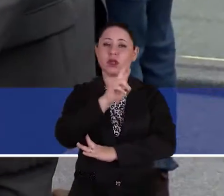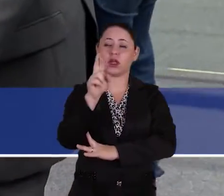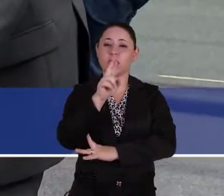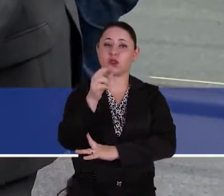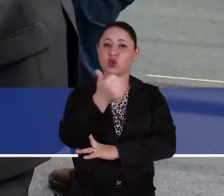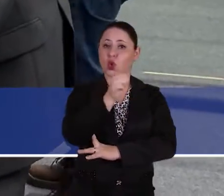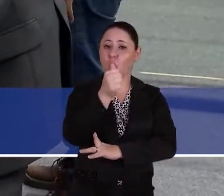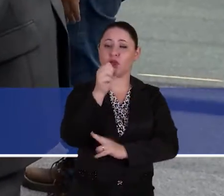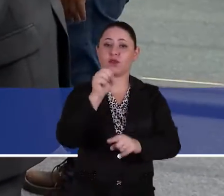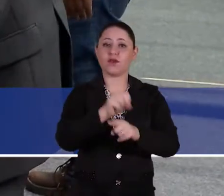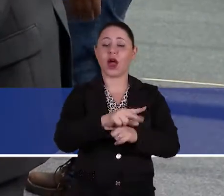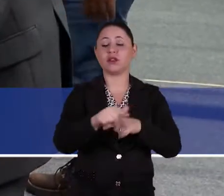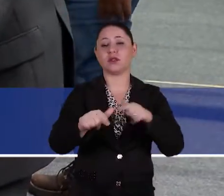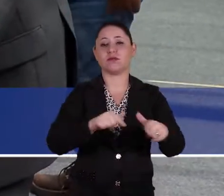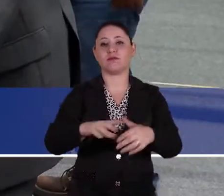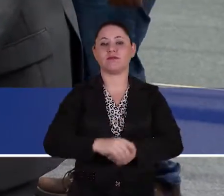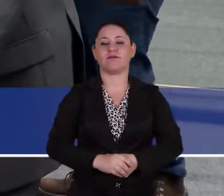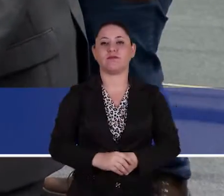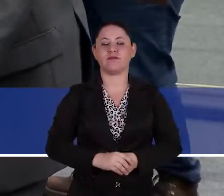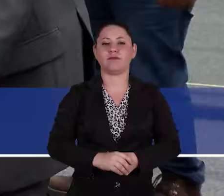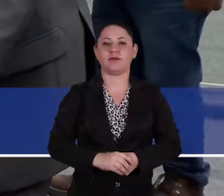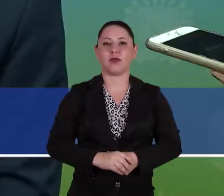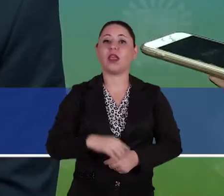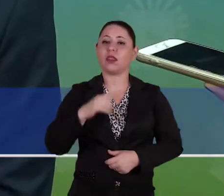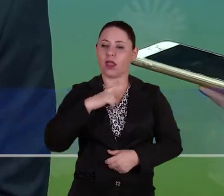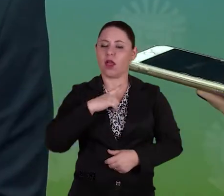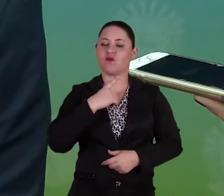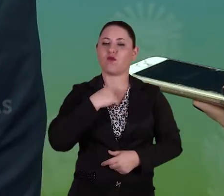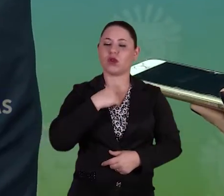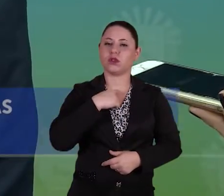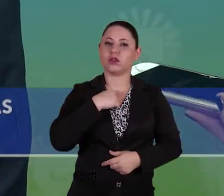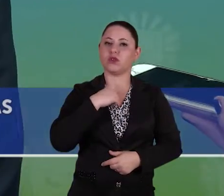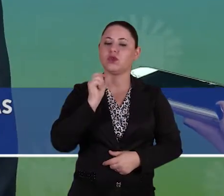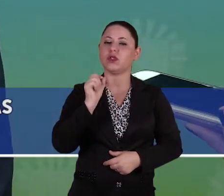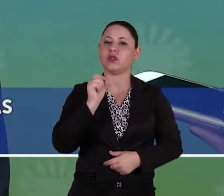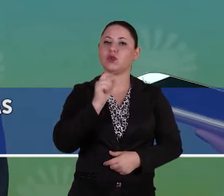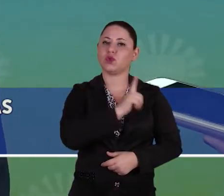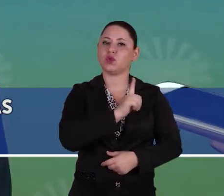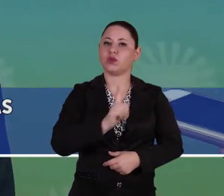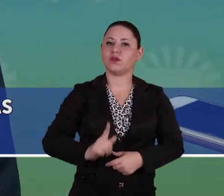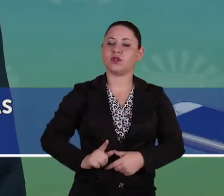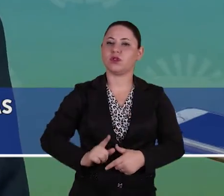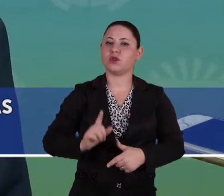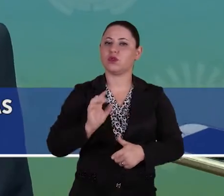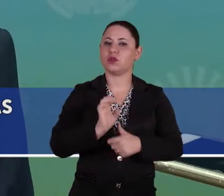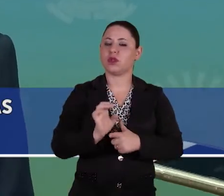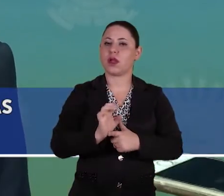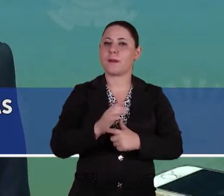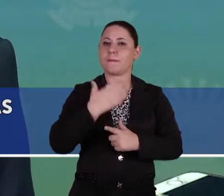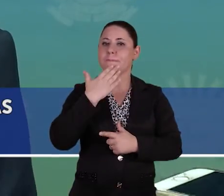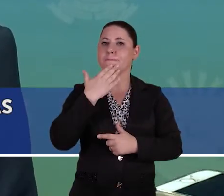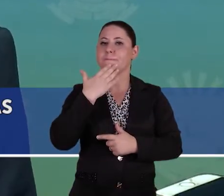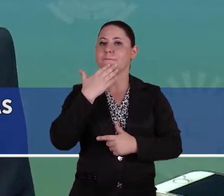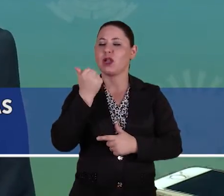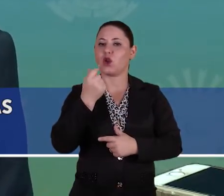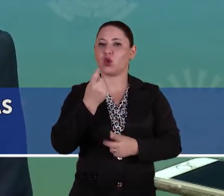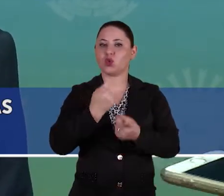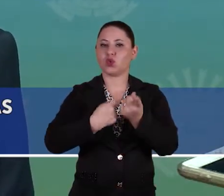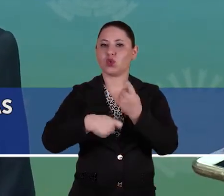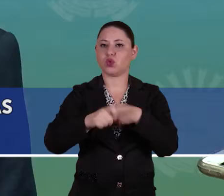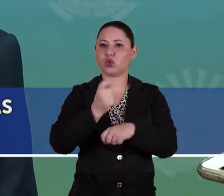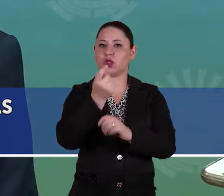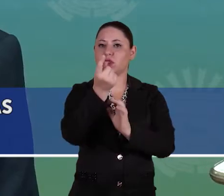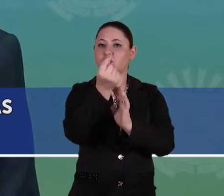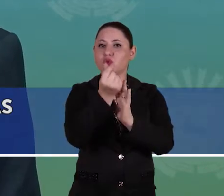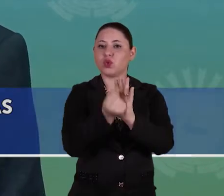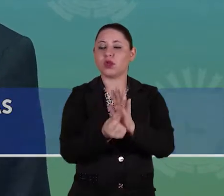16.800.000, além da geração de 11 mil empregos. Você tem o interesse do Estado em melhorar o fluxo do